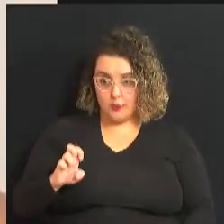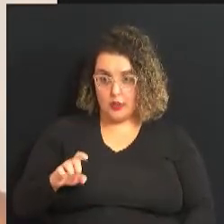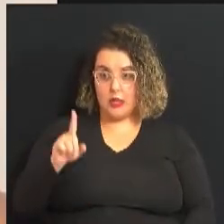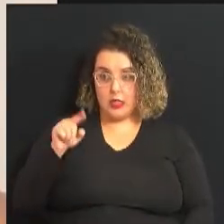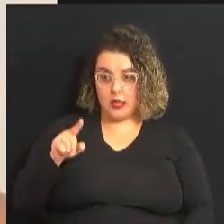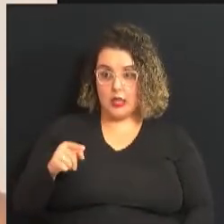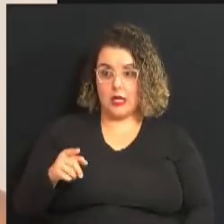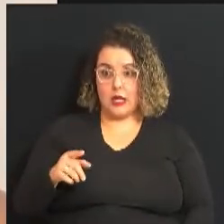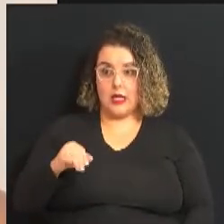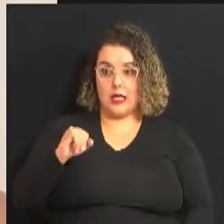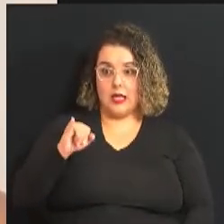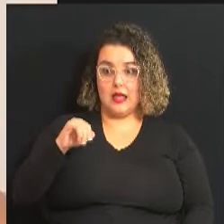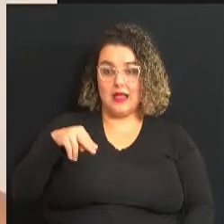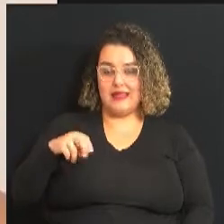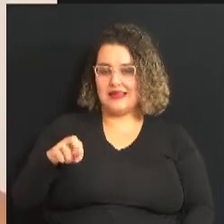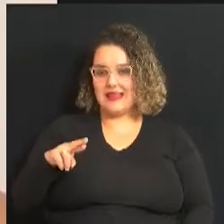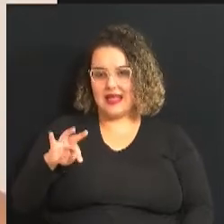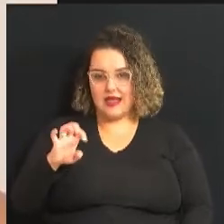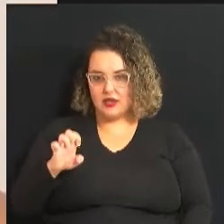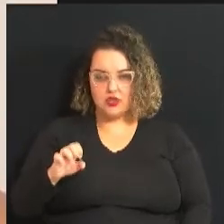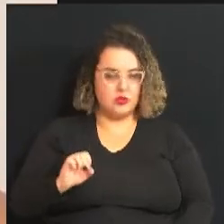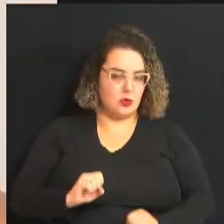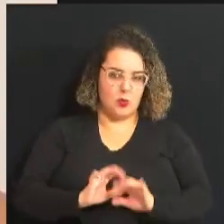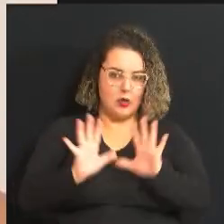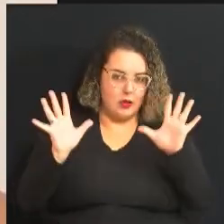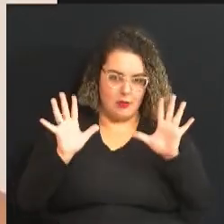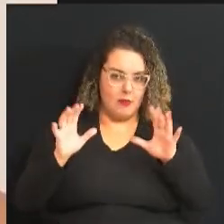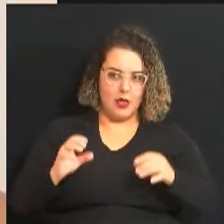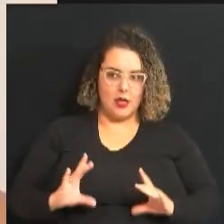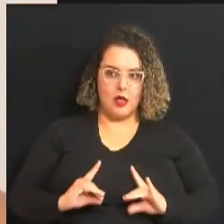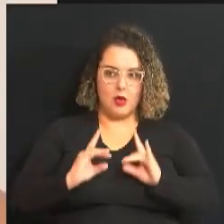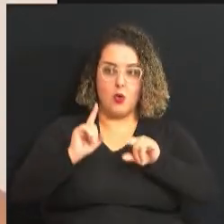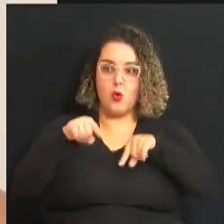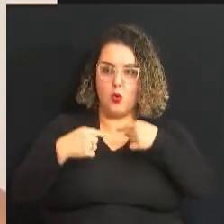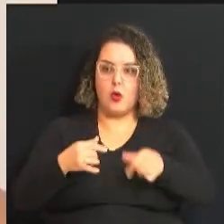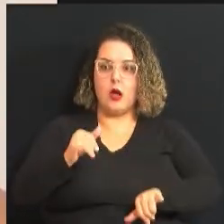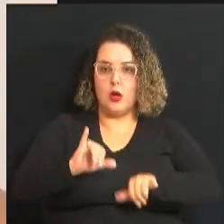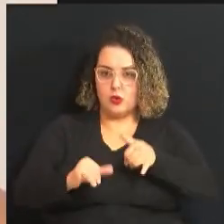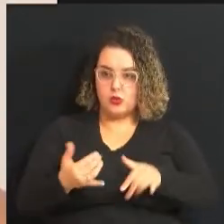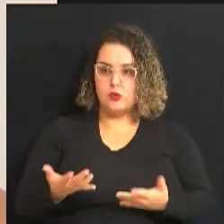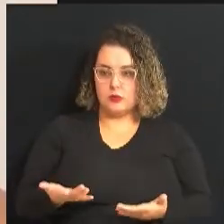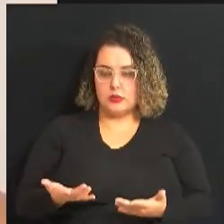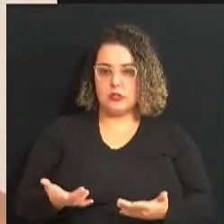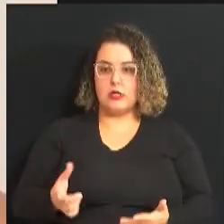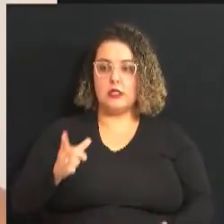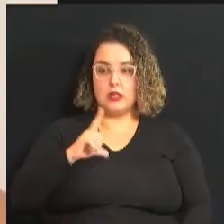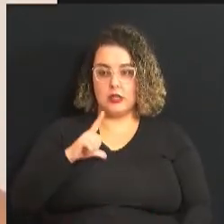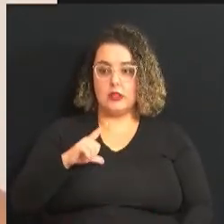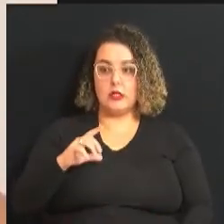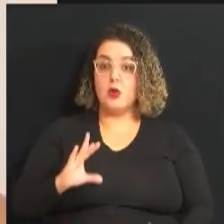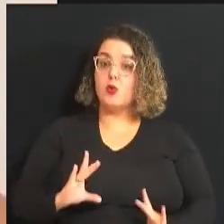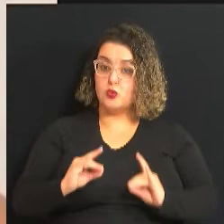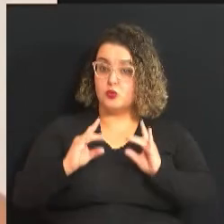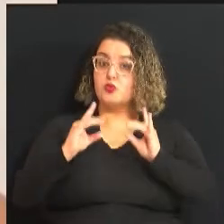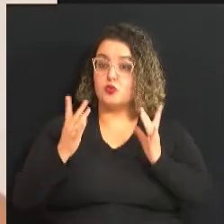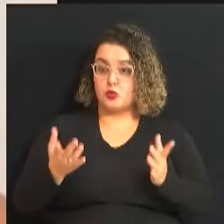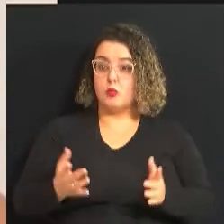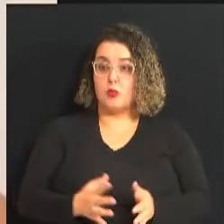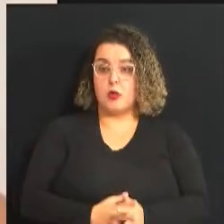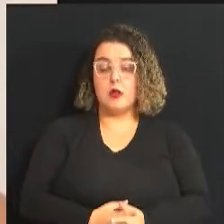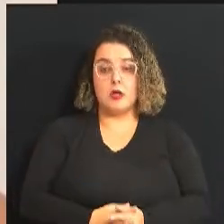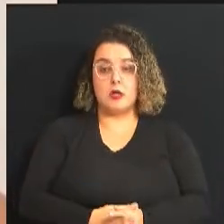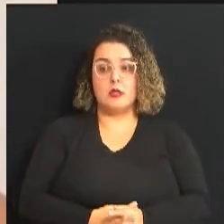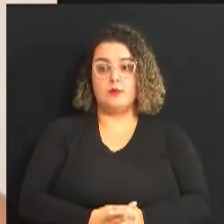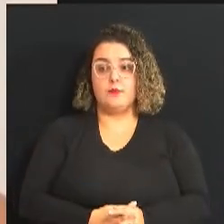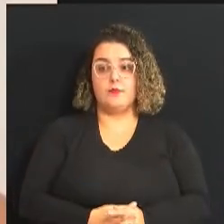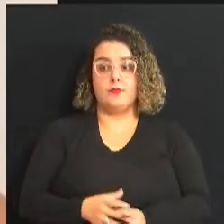de inertes, eles não liberam hormônio, eles liberam outras substâncias. E tem os hormonais, nós temos 2